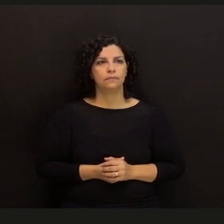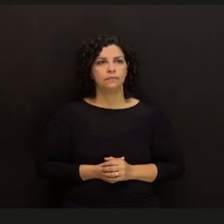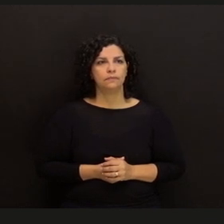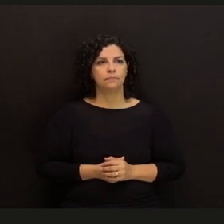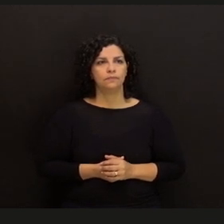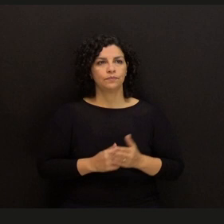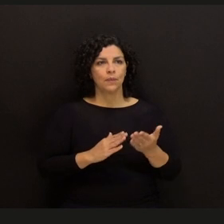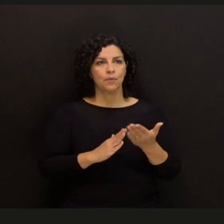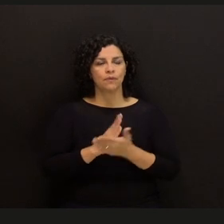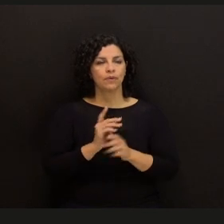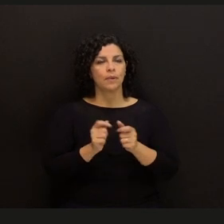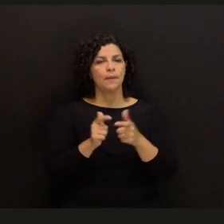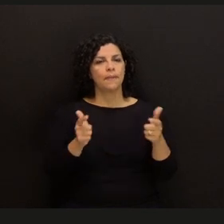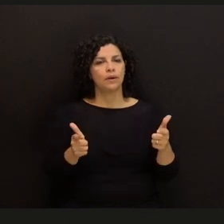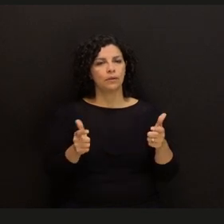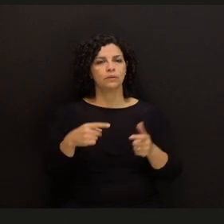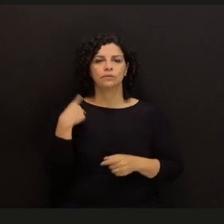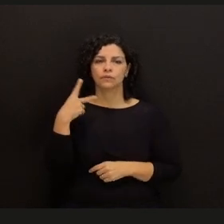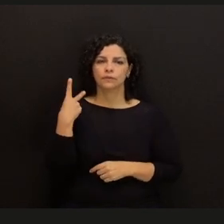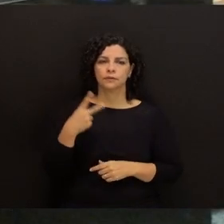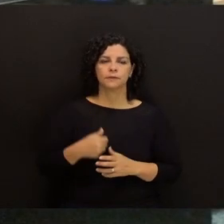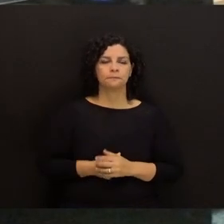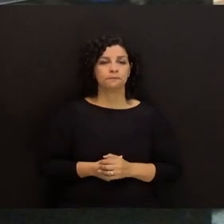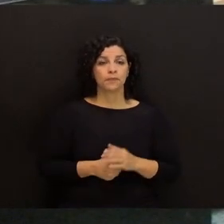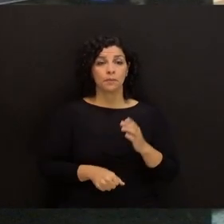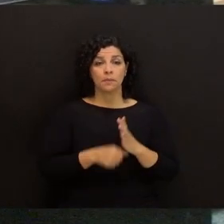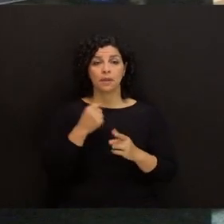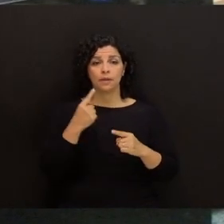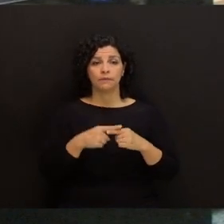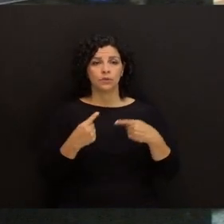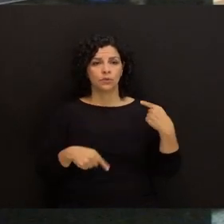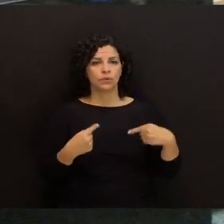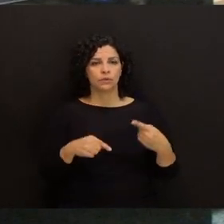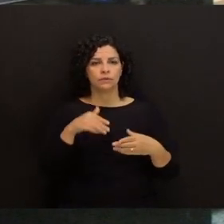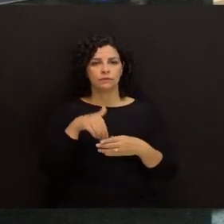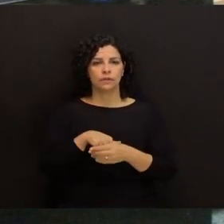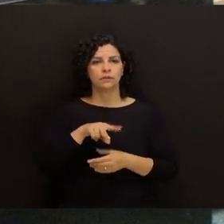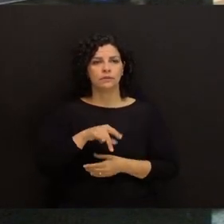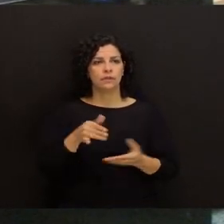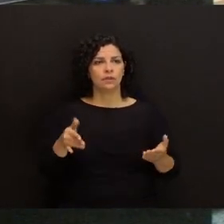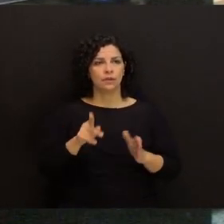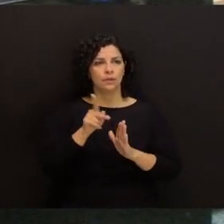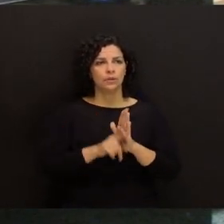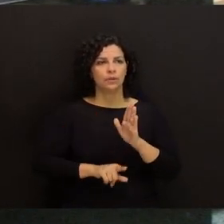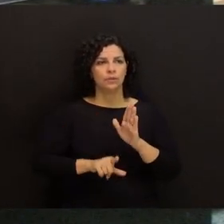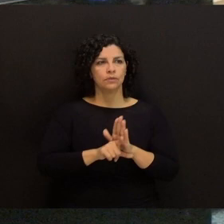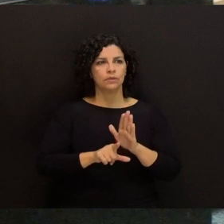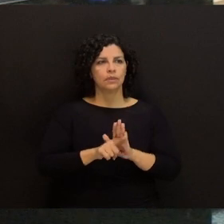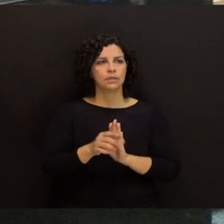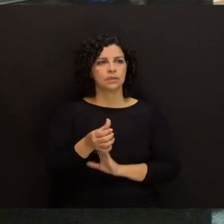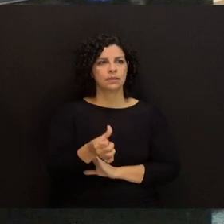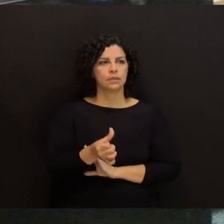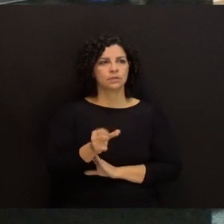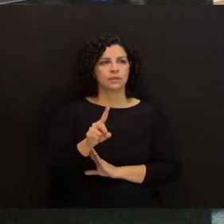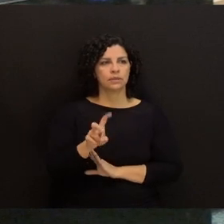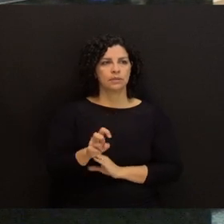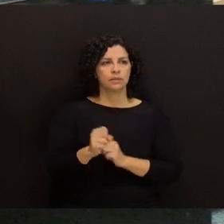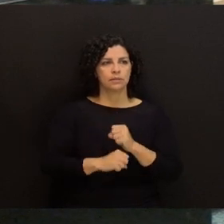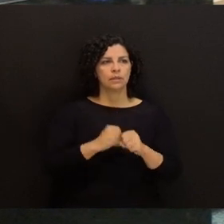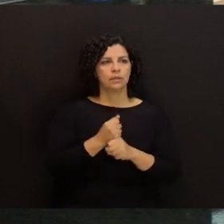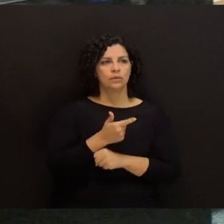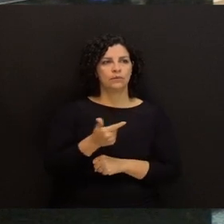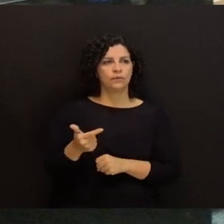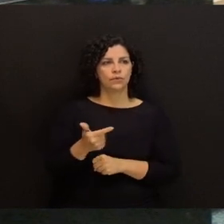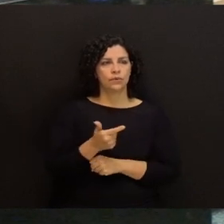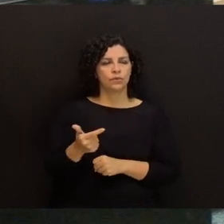aprovado pela maioria dos Presentes primeiro turno de discussão e votação do projeto Lei número 615 2022